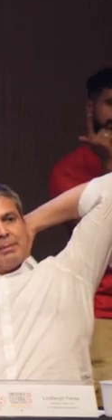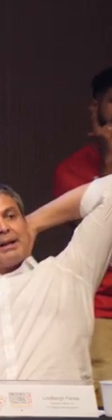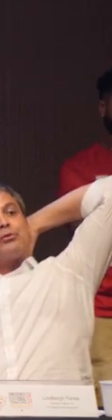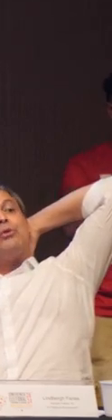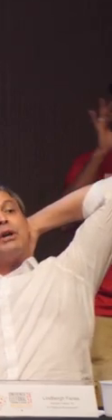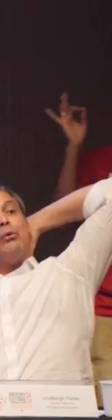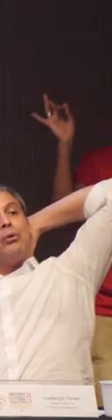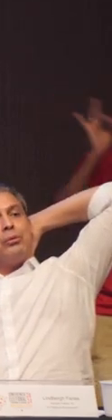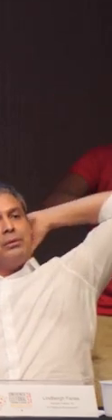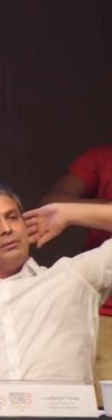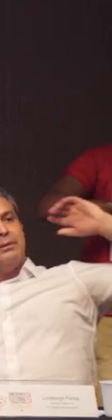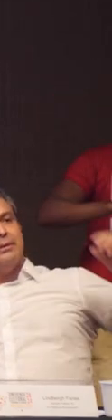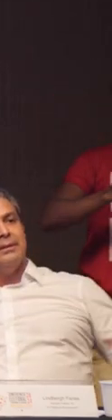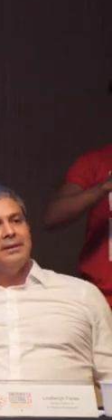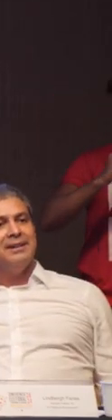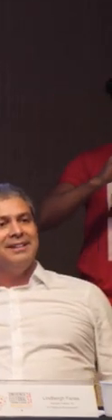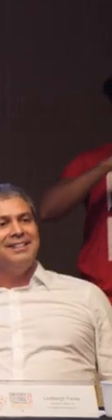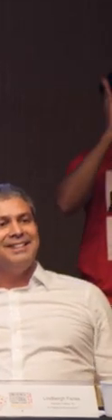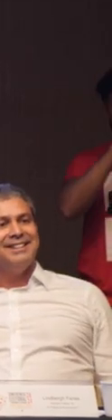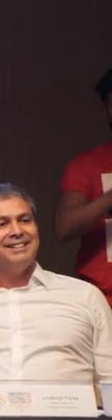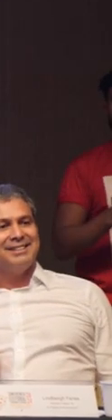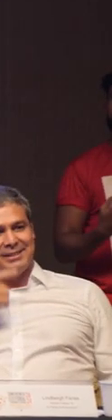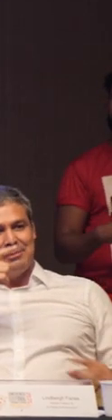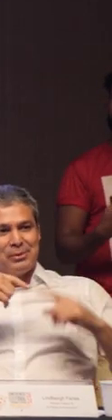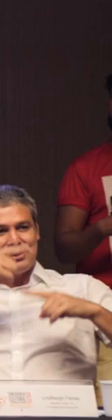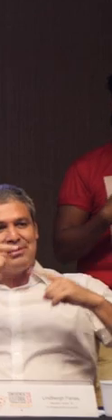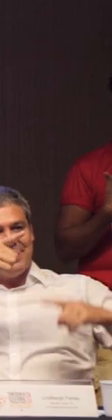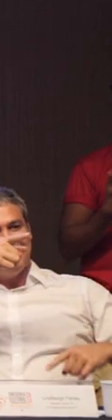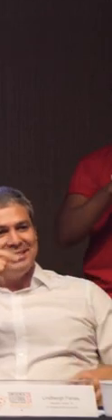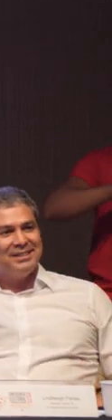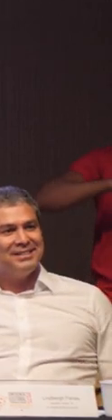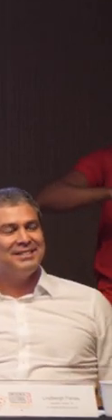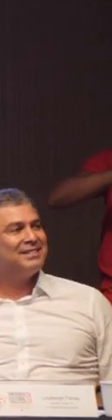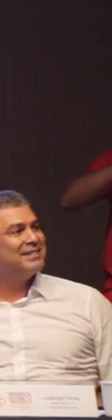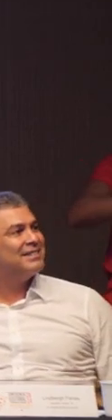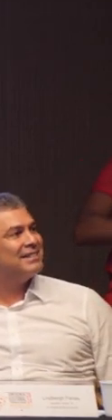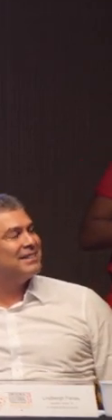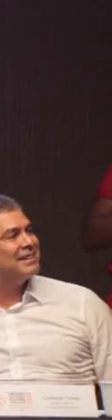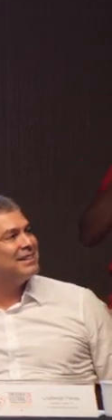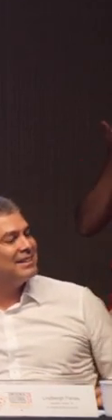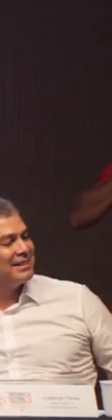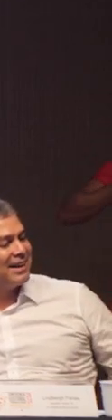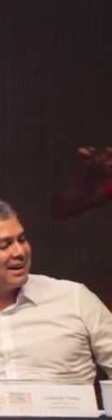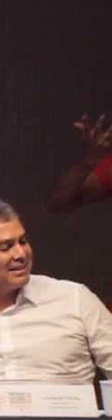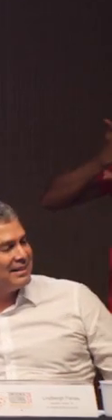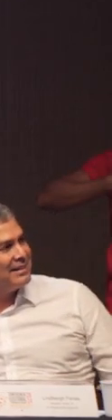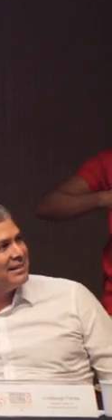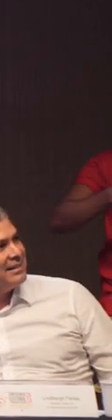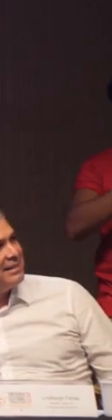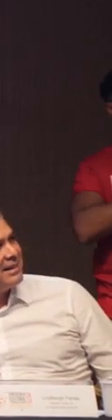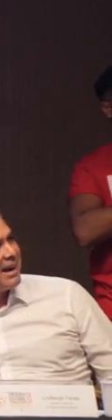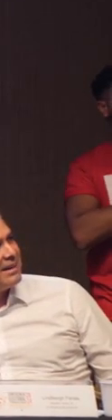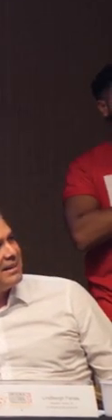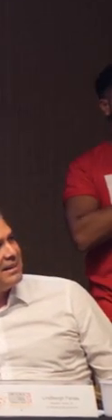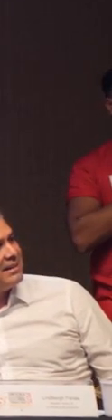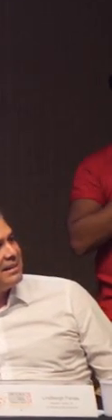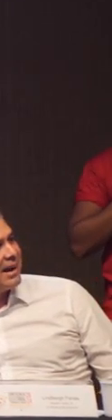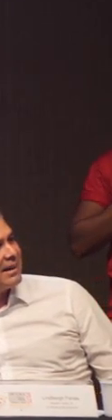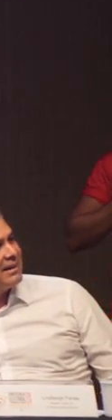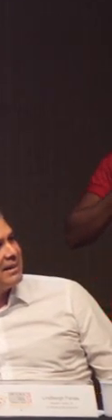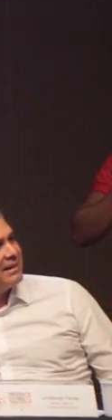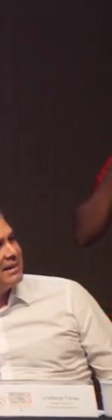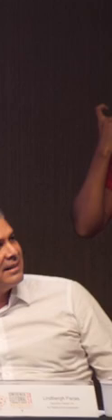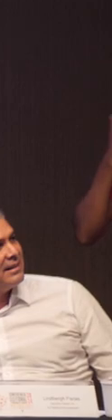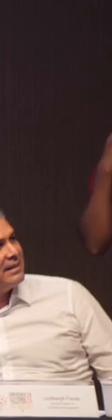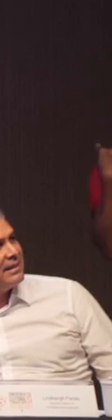consolidação da democracia no Brasil. Por que que eu quis escrever esse texto? Acho que ouvindo a fala dos companheiros aqui, essa preocupação